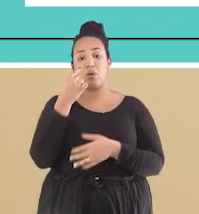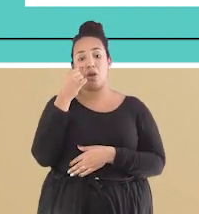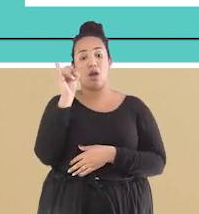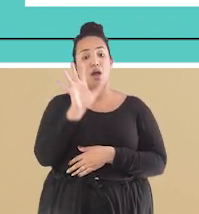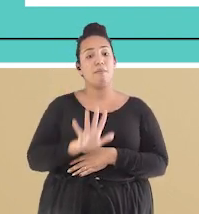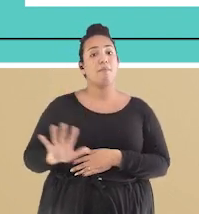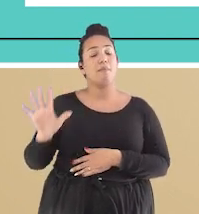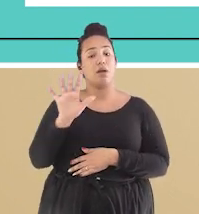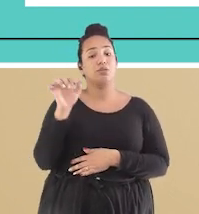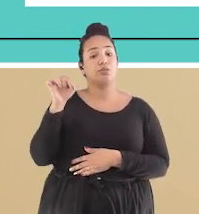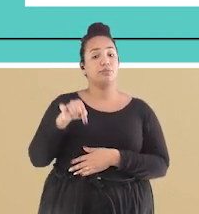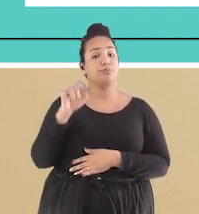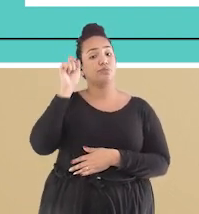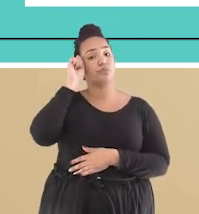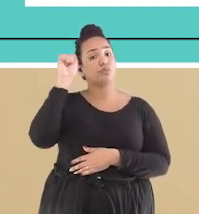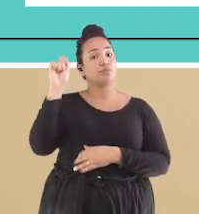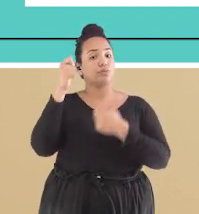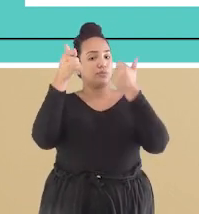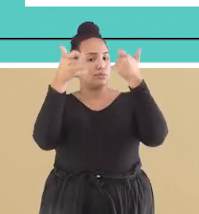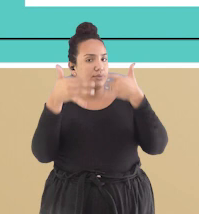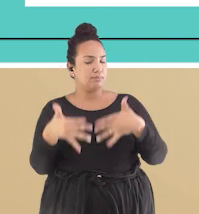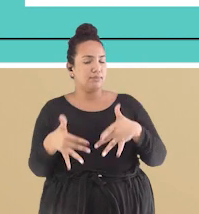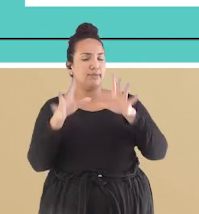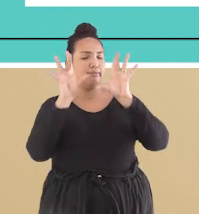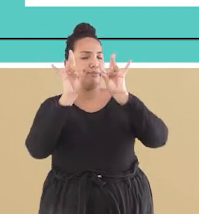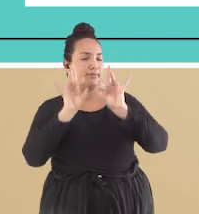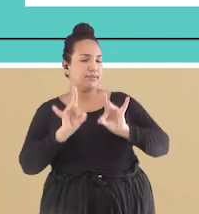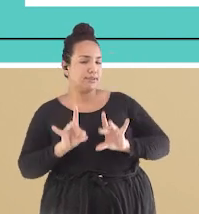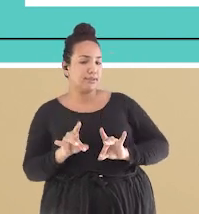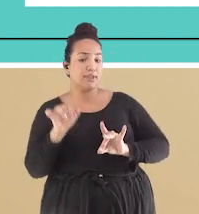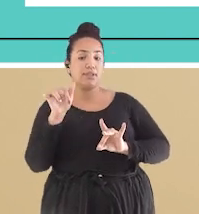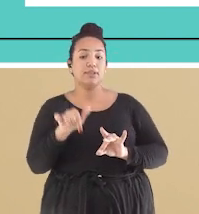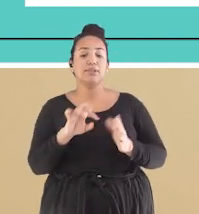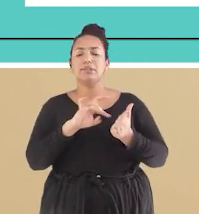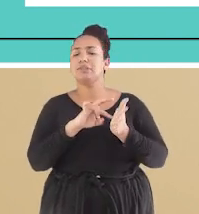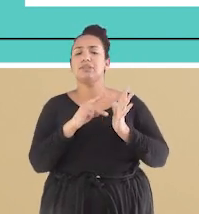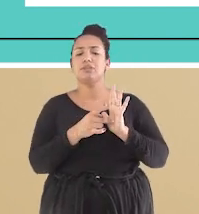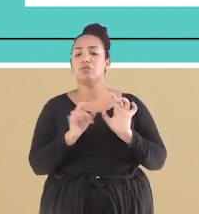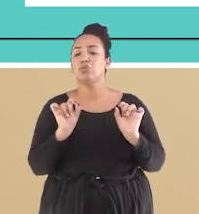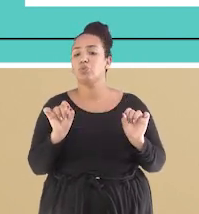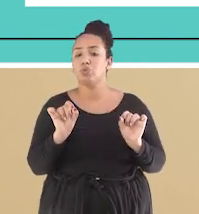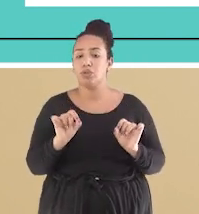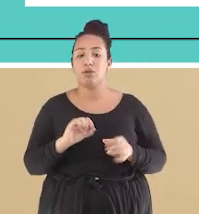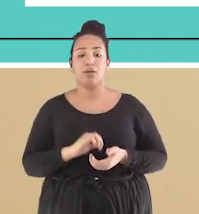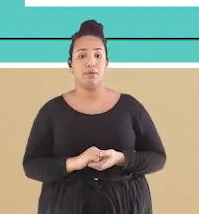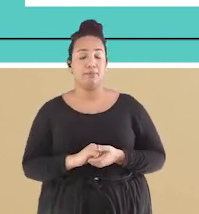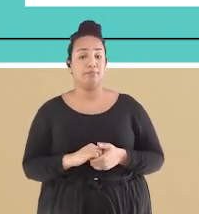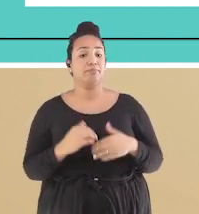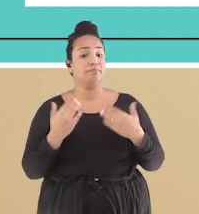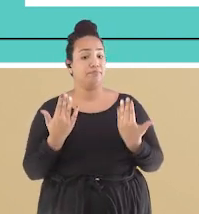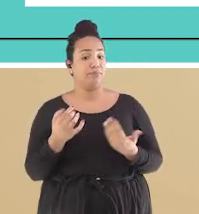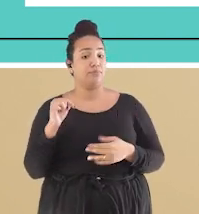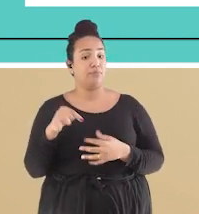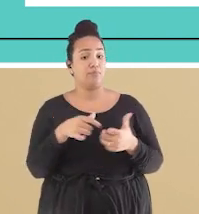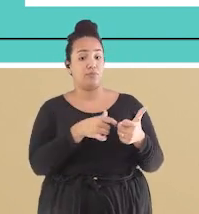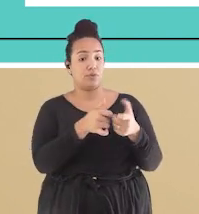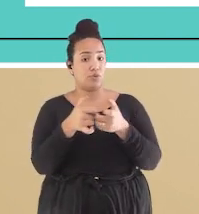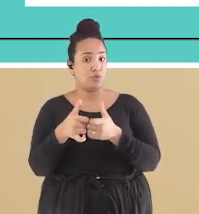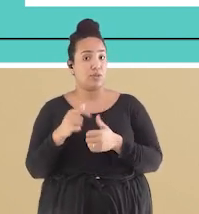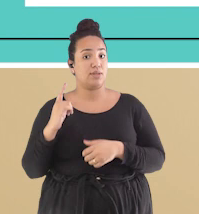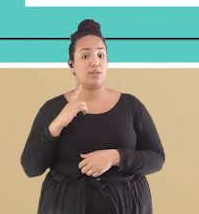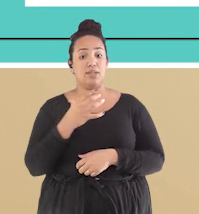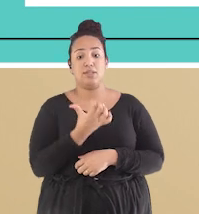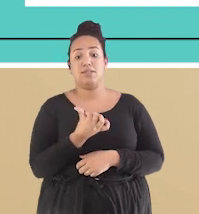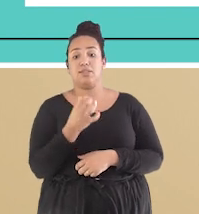tela. O autor descreve brevemente, mas com detalhes, sobre o que Fall Guys se trata. É um jogo casual que reúne 60